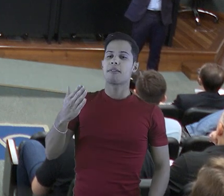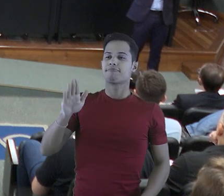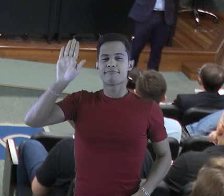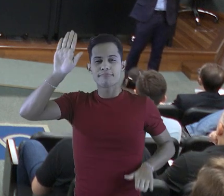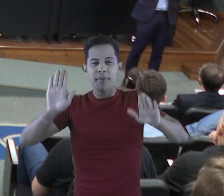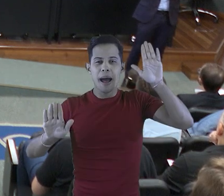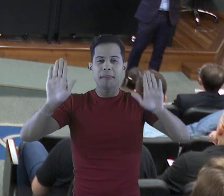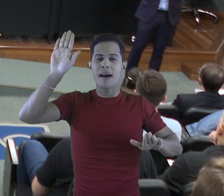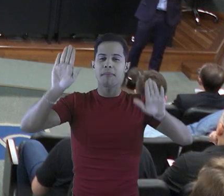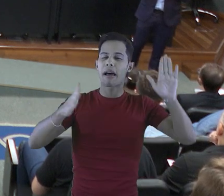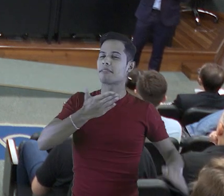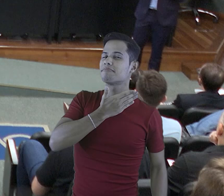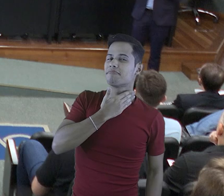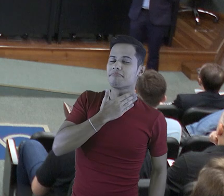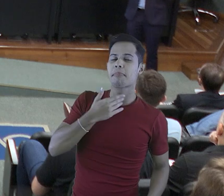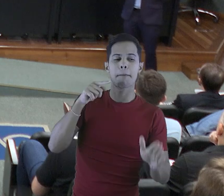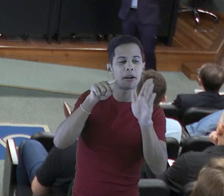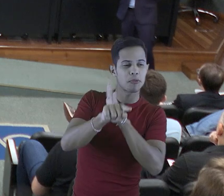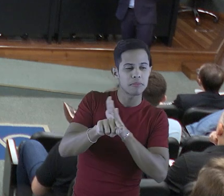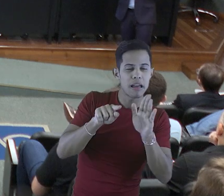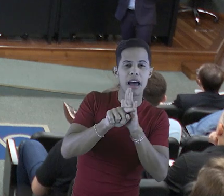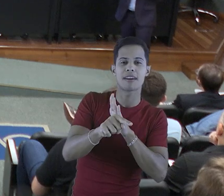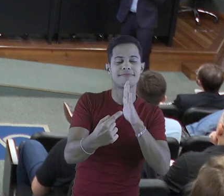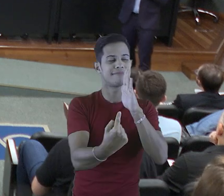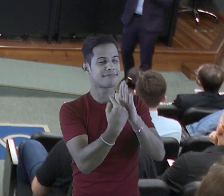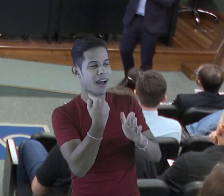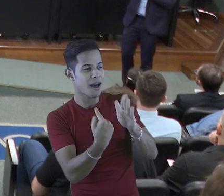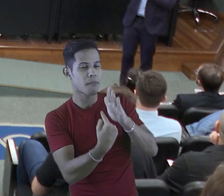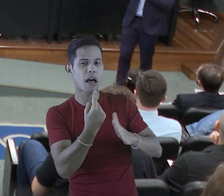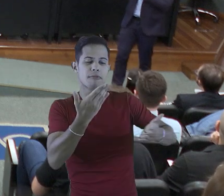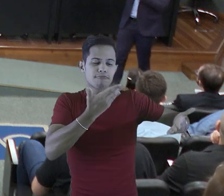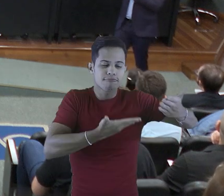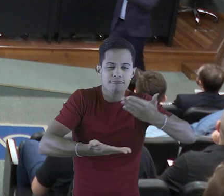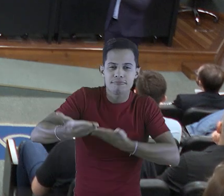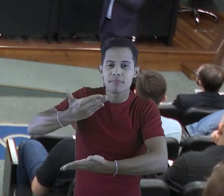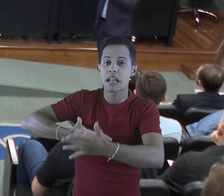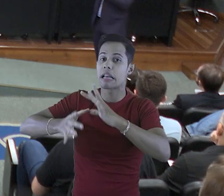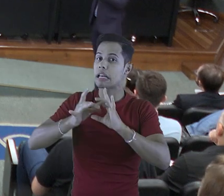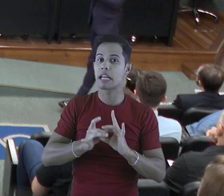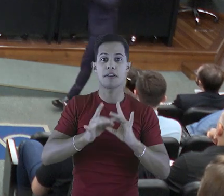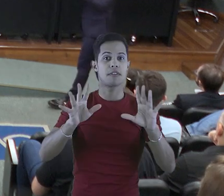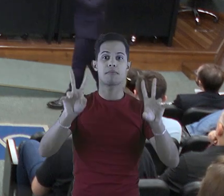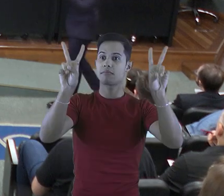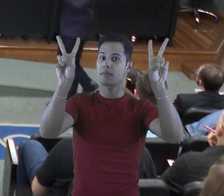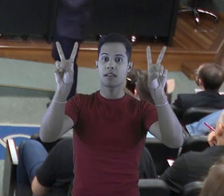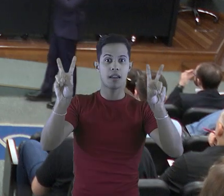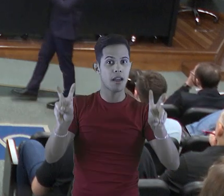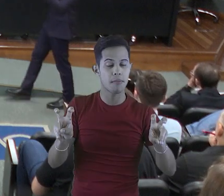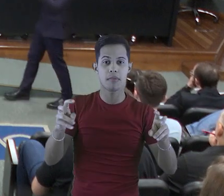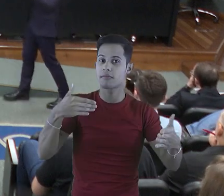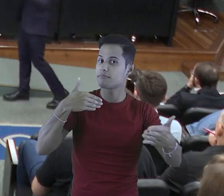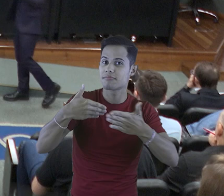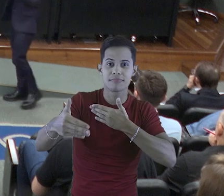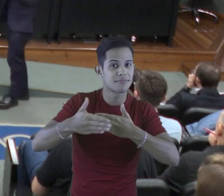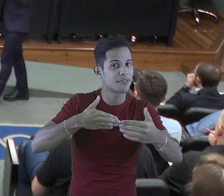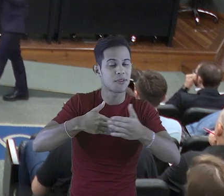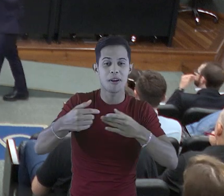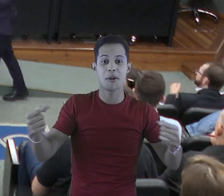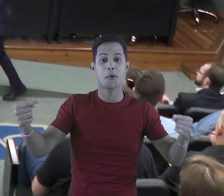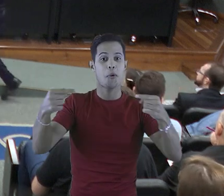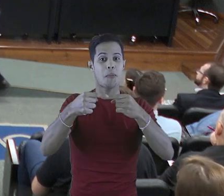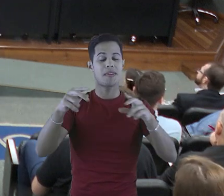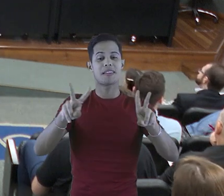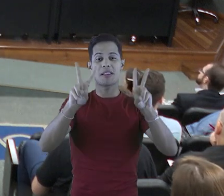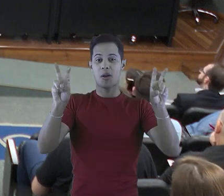levantar a mão, interromper, perguntar, questionar, no momento que quiserem, sobre qualquer aspecto que venha a ser tratado por mim,